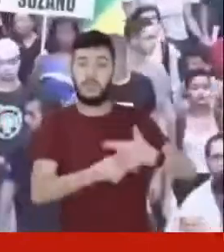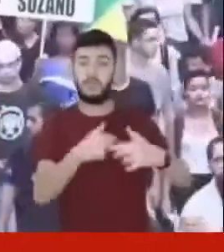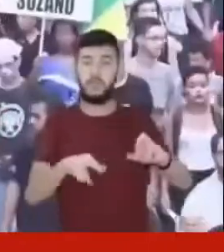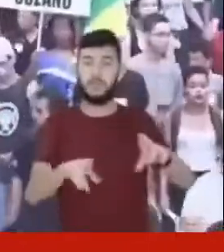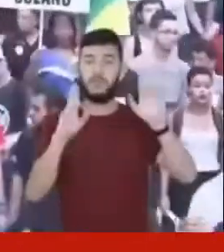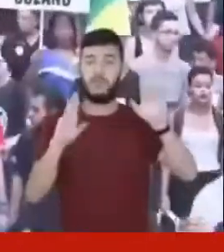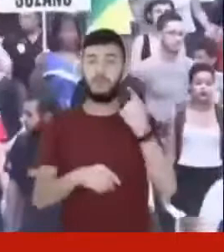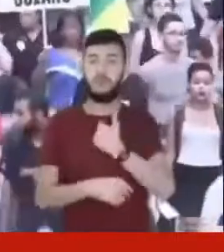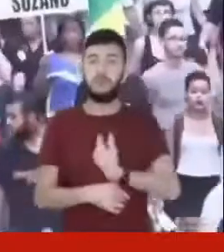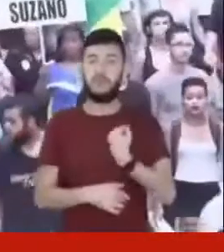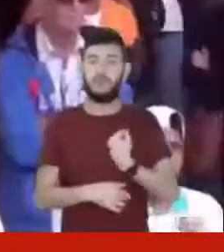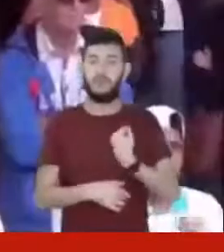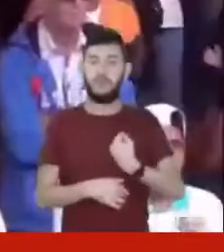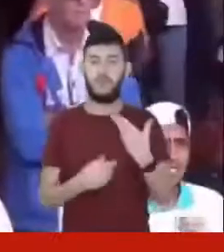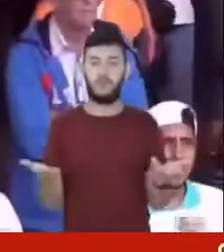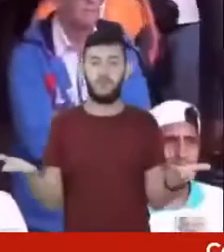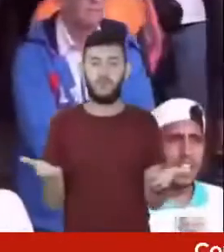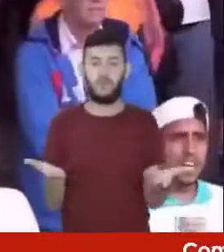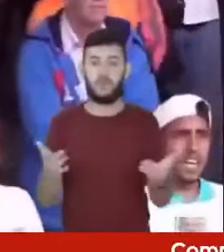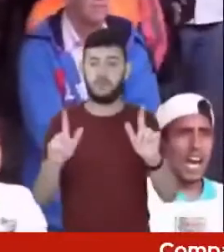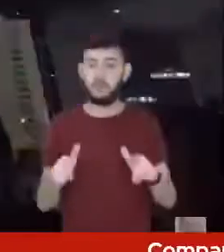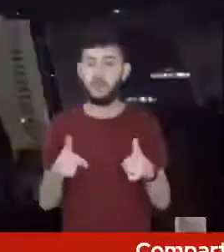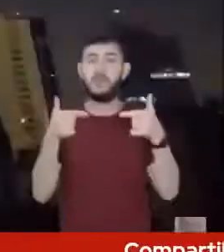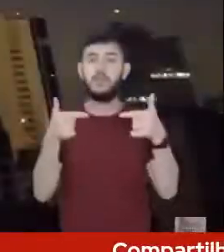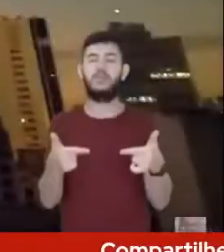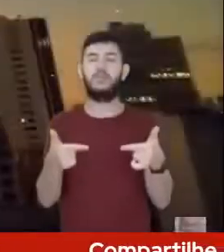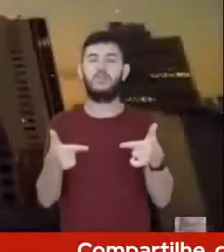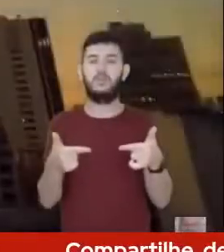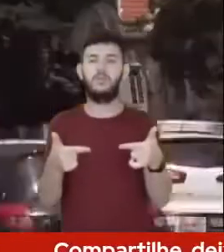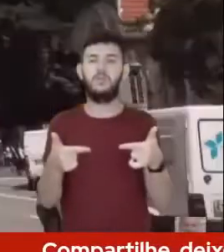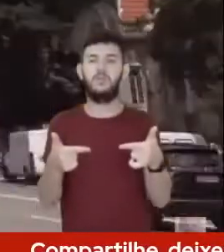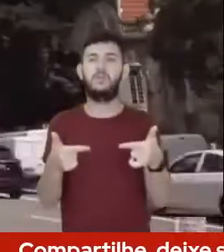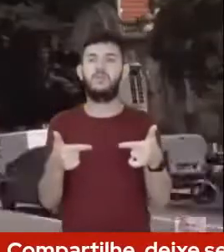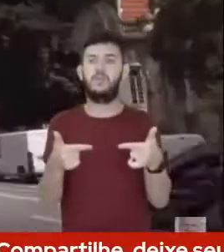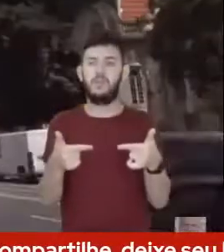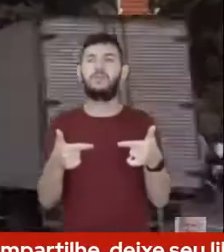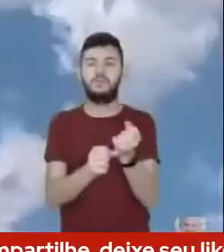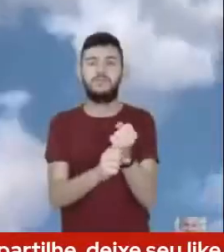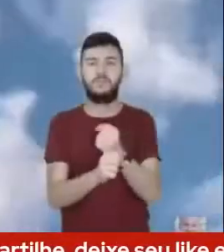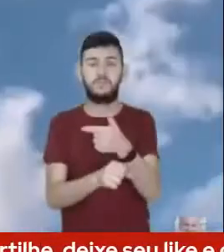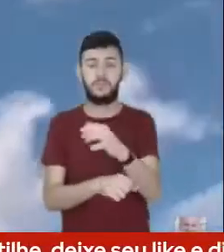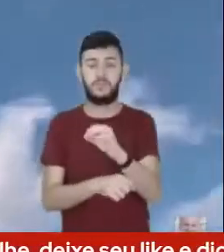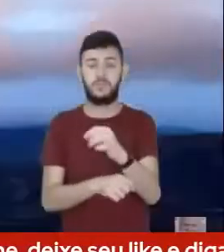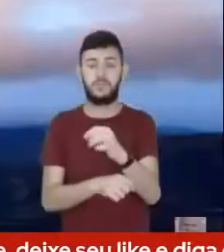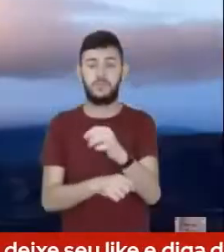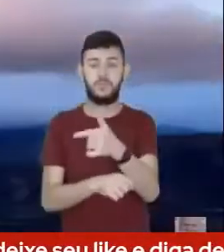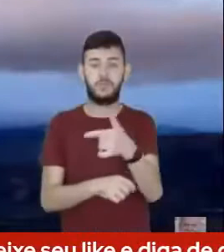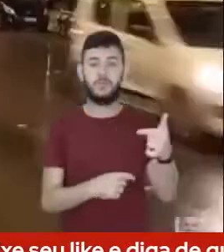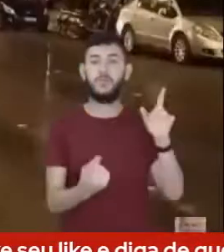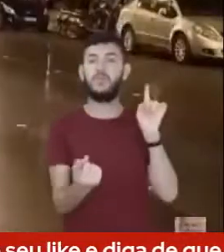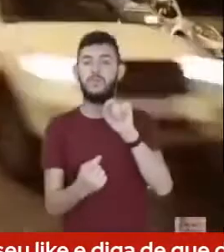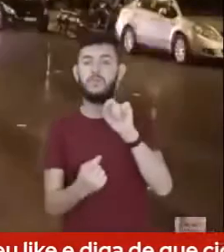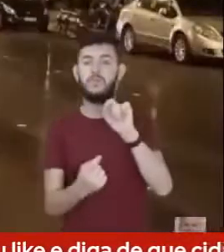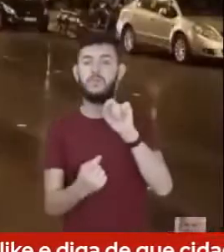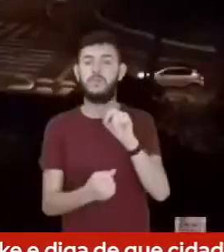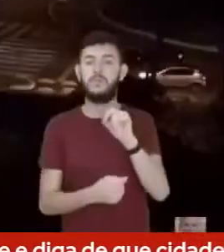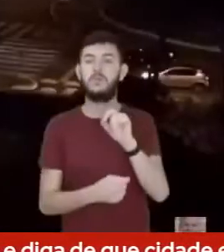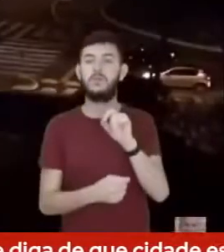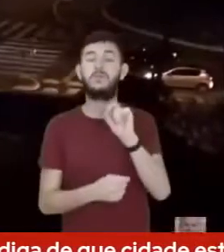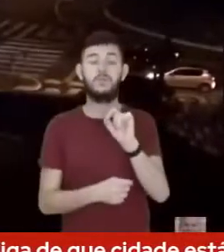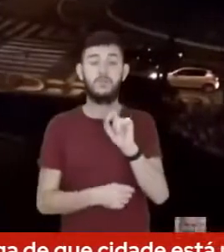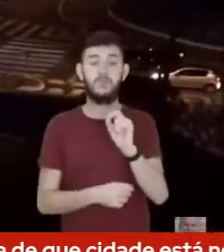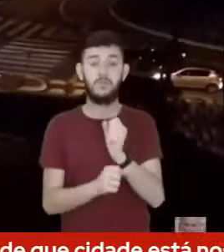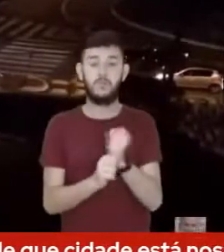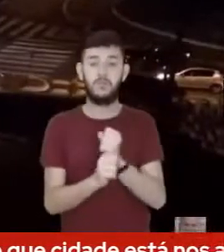e nas ruas em 2022. Esse é o objetivo da Conclate 2022. Apresentar